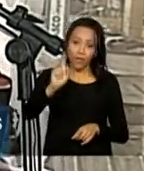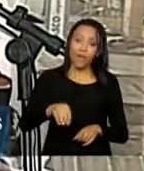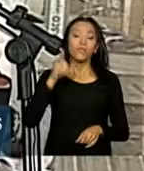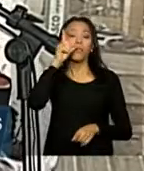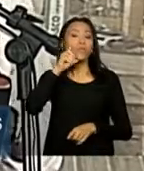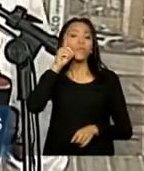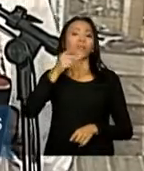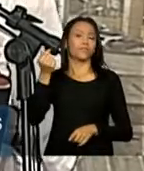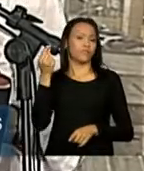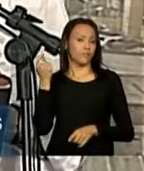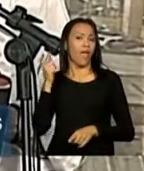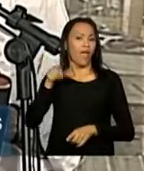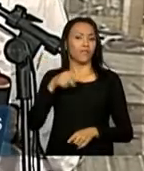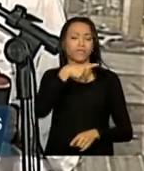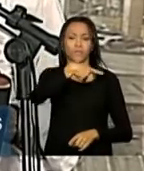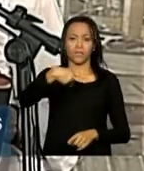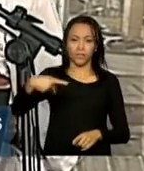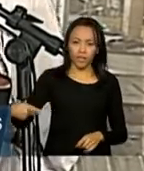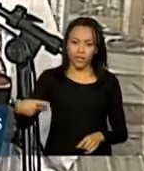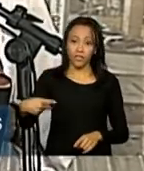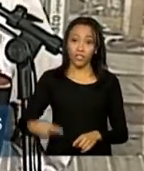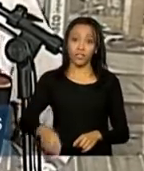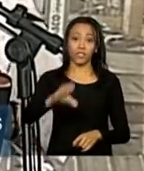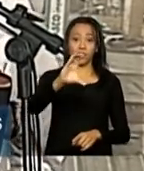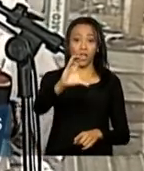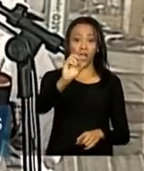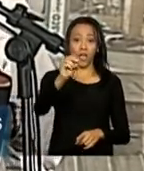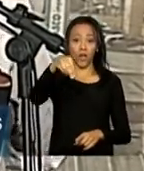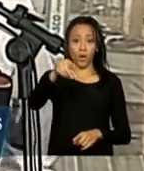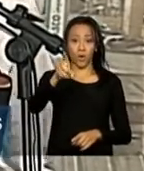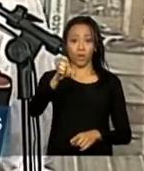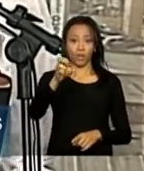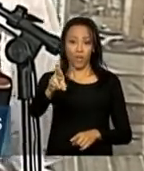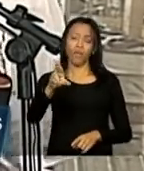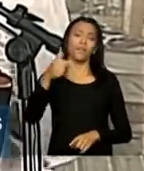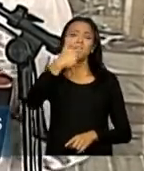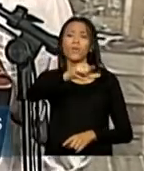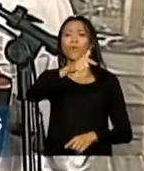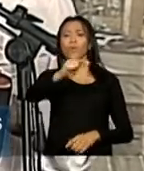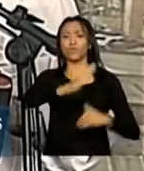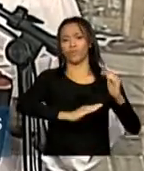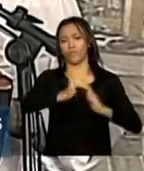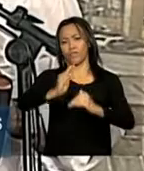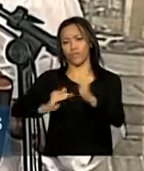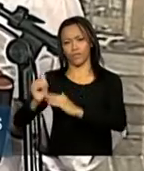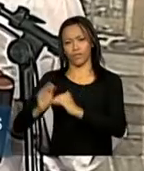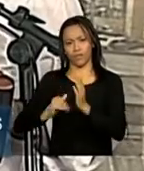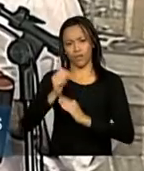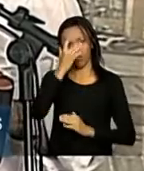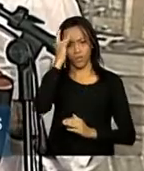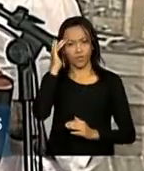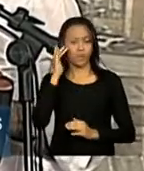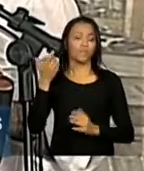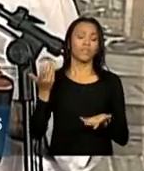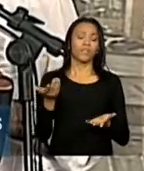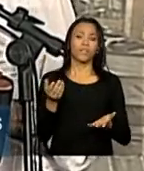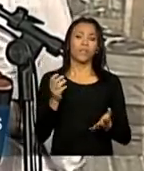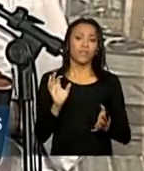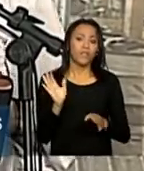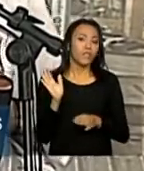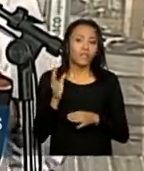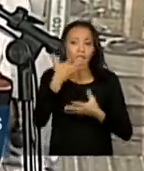na época era presidente da Conder, e outros técnicos que tiveram, na verdade, a visão de não